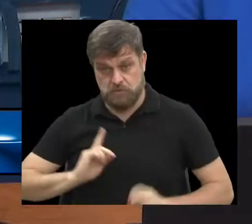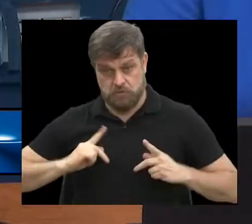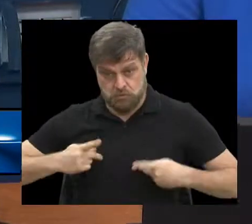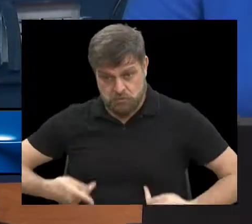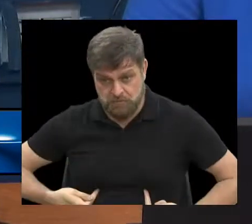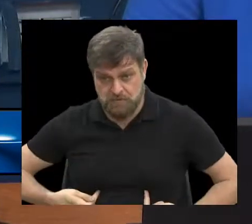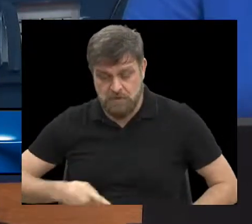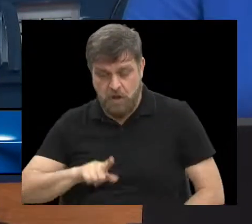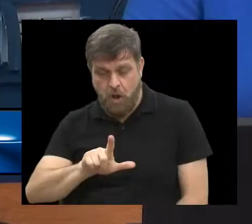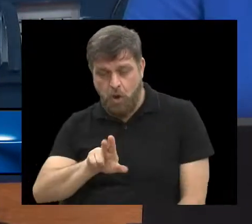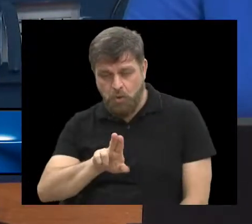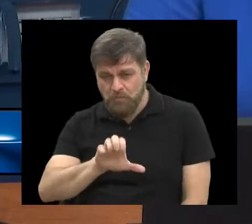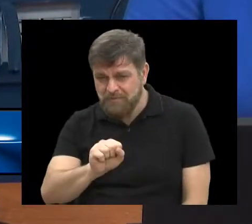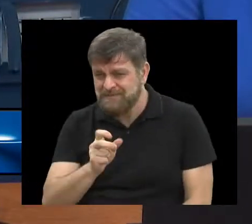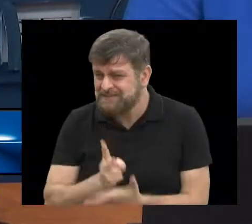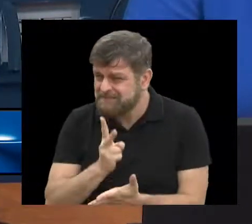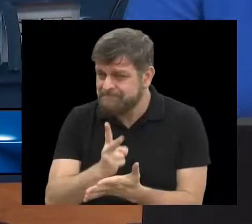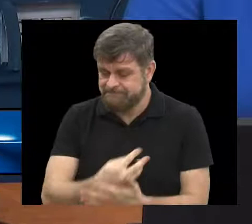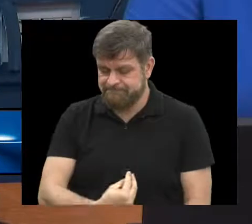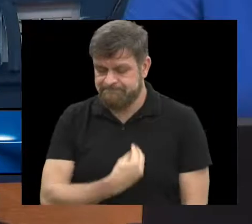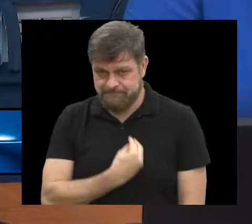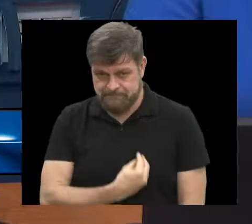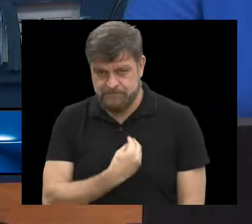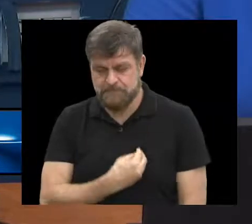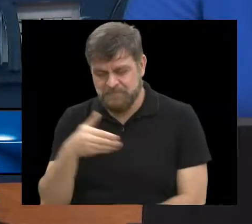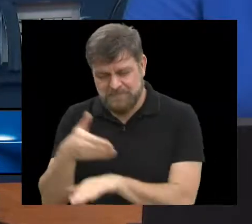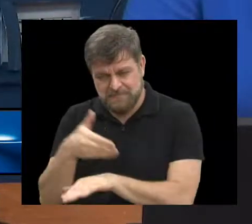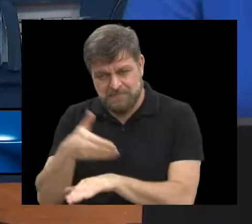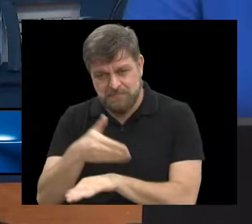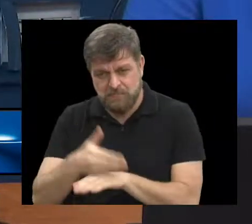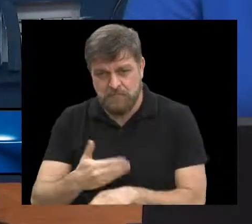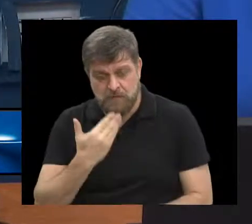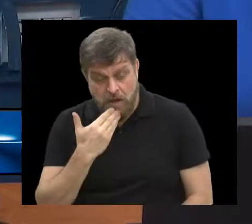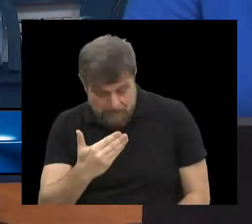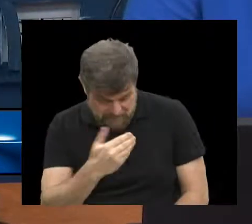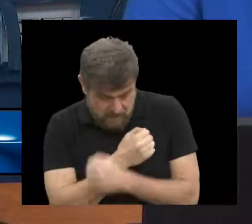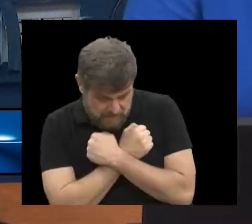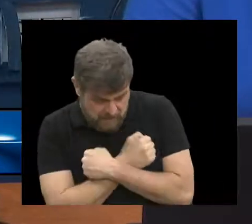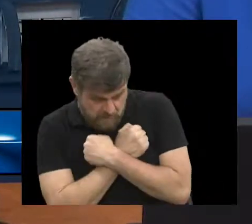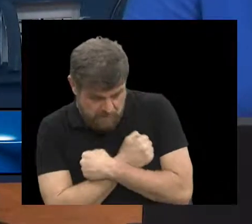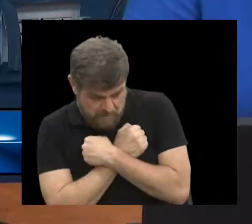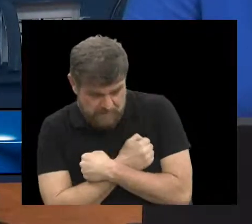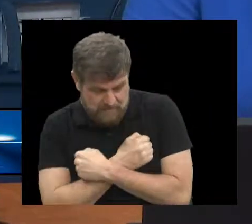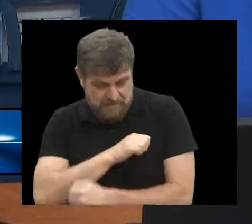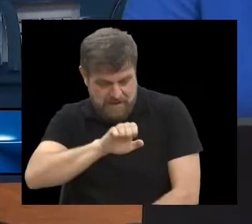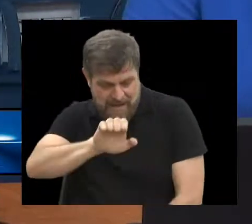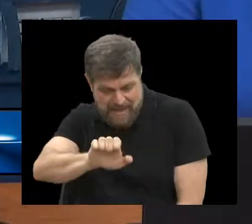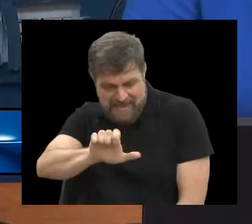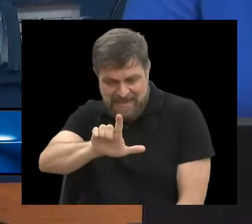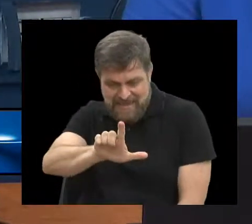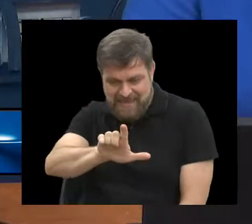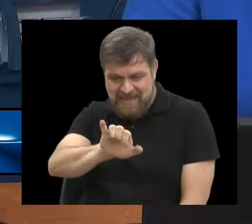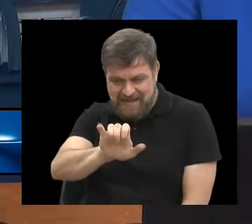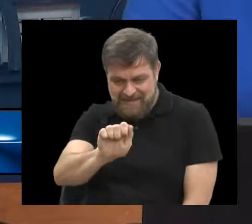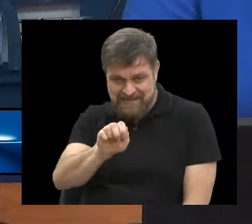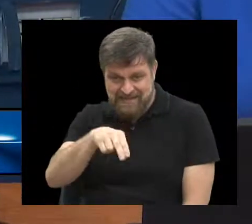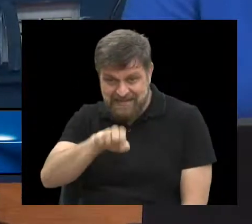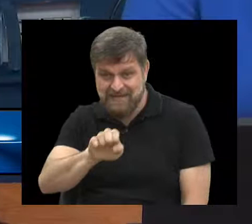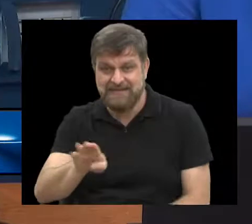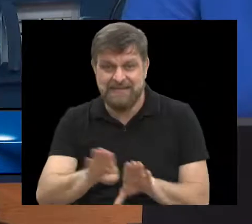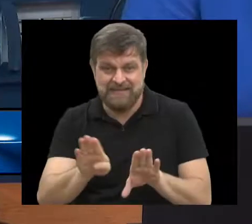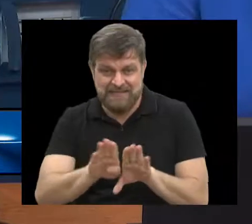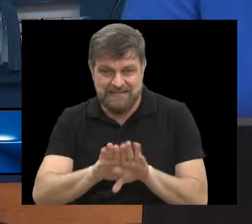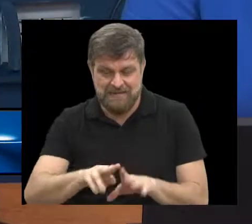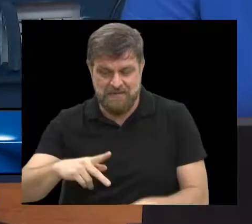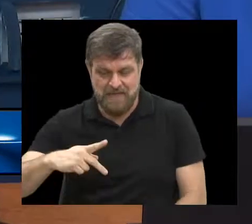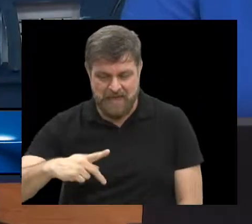sempre junto conosco. Muito obrigado pela presença. Levo um abraço fortíssimo para a Eliane Jocelaine. Para o Paulo também, que é o